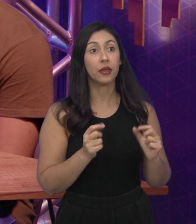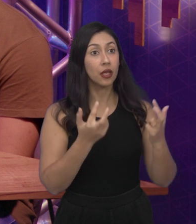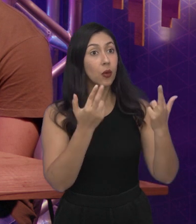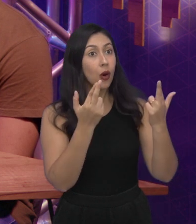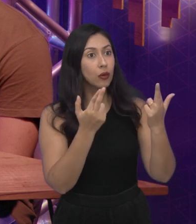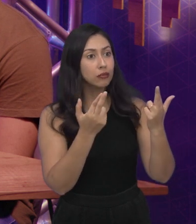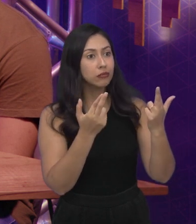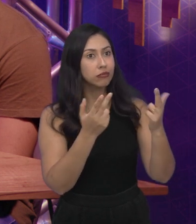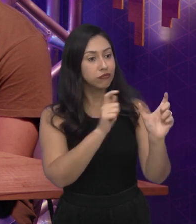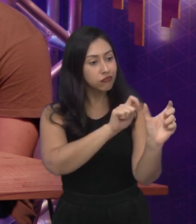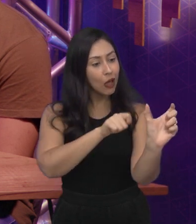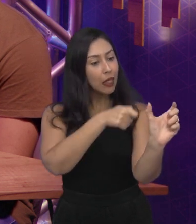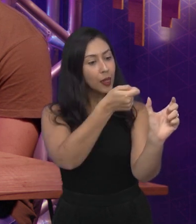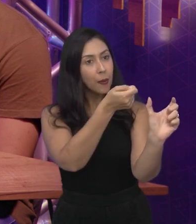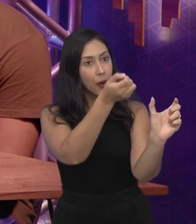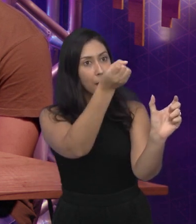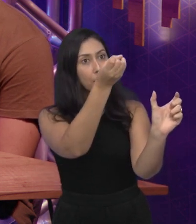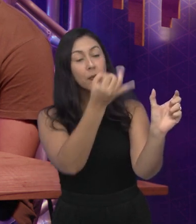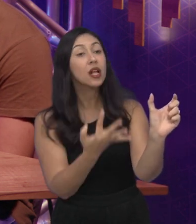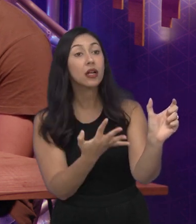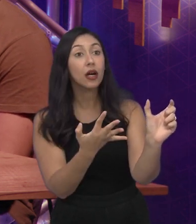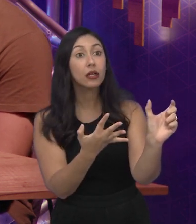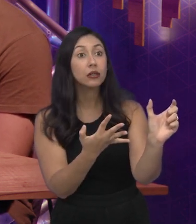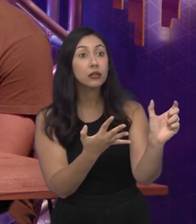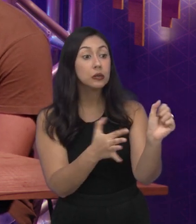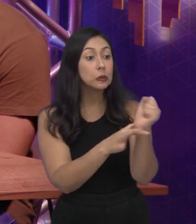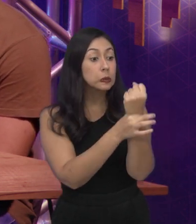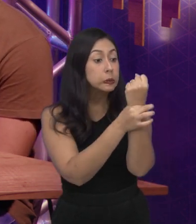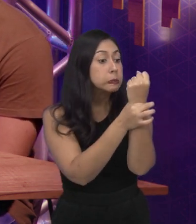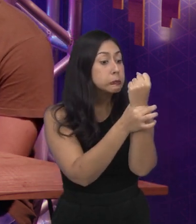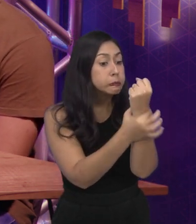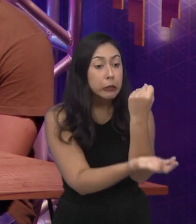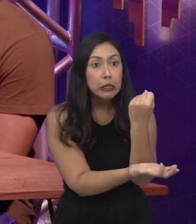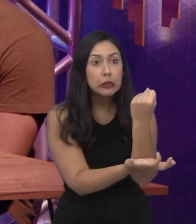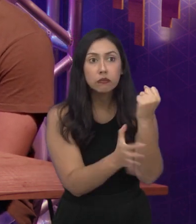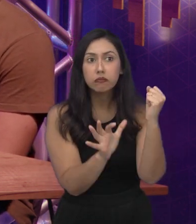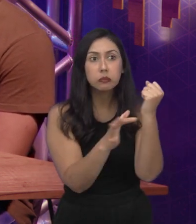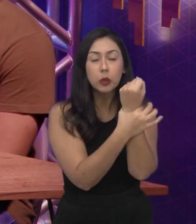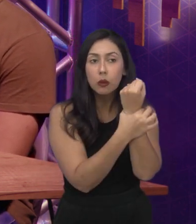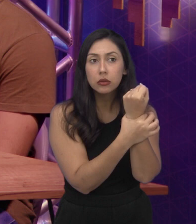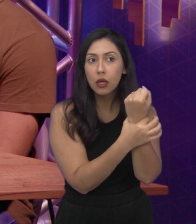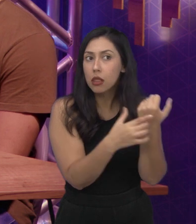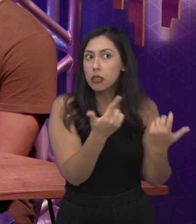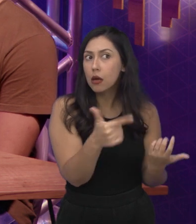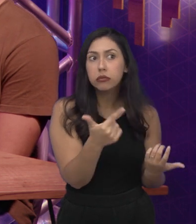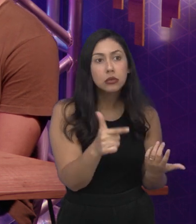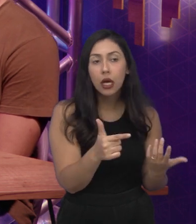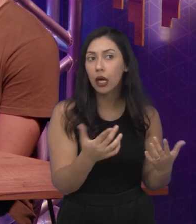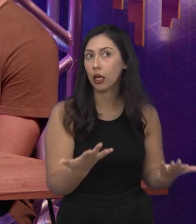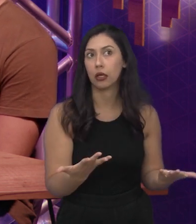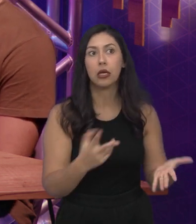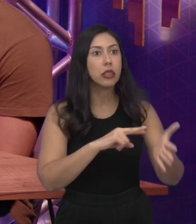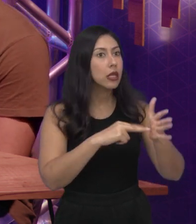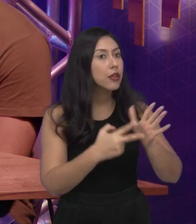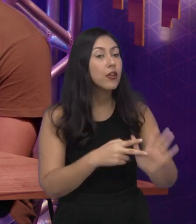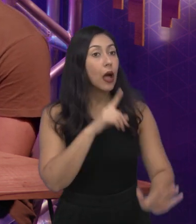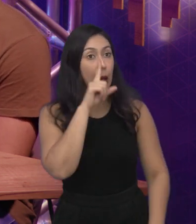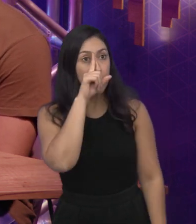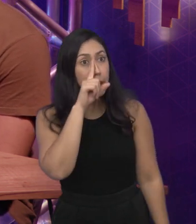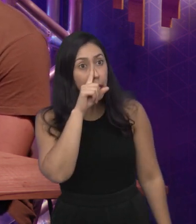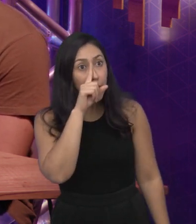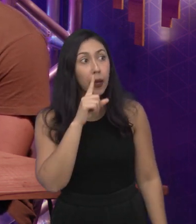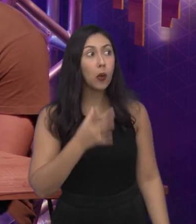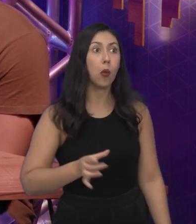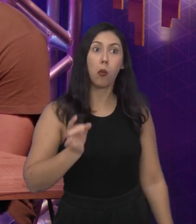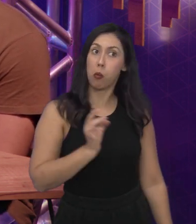o próprio nome, né? O próprio termo já diz. Tipo, insegurança. Quando você está inseguro, é quando você está em perigo, né? Quando você não se